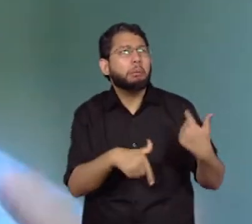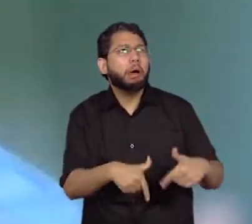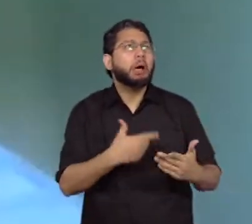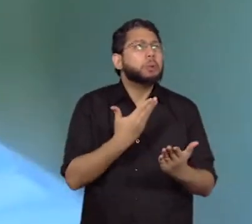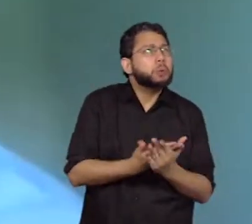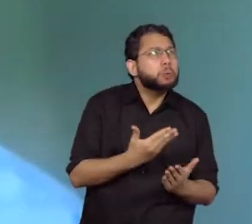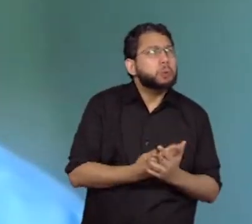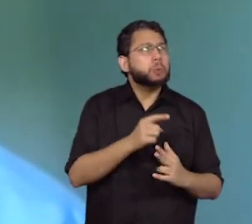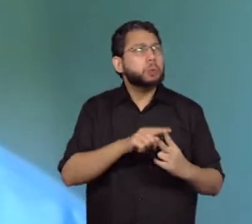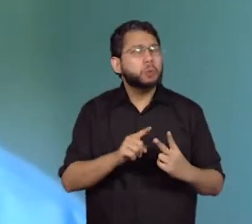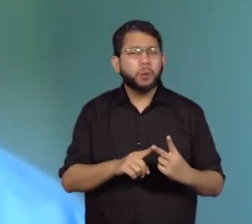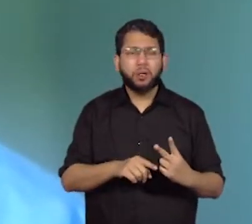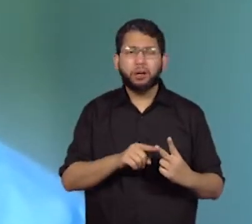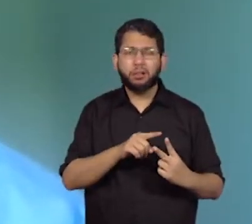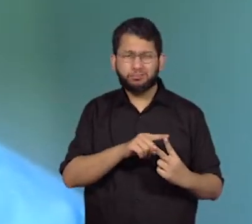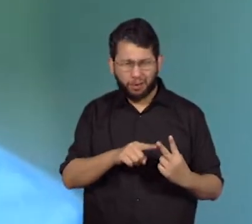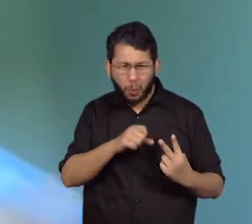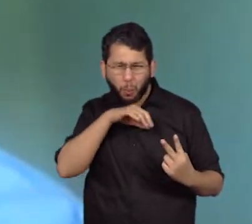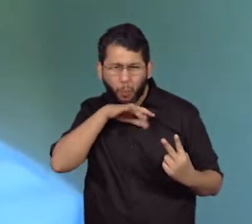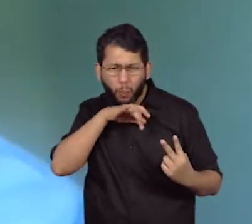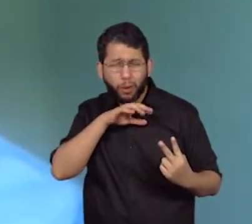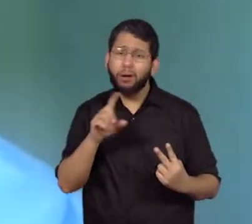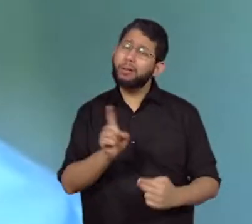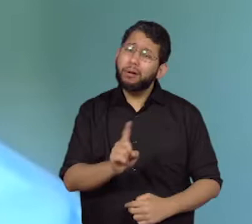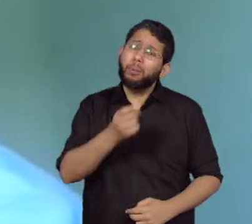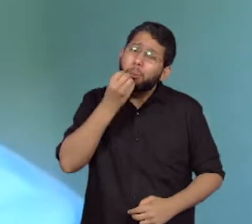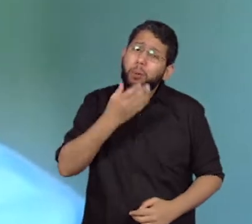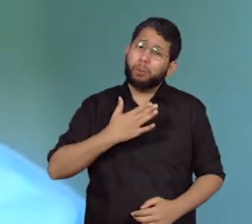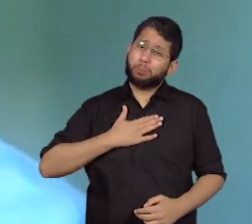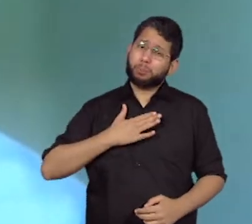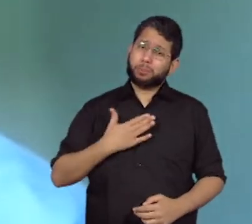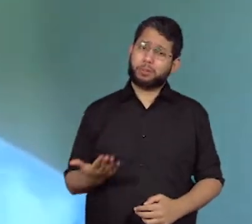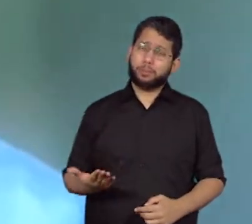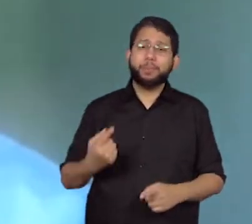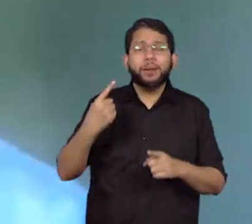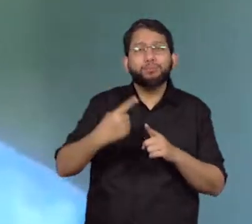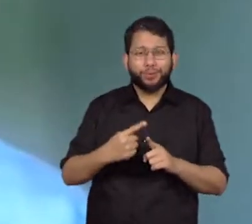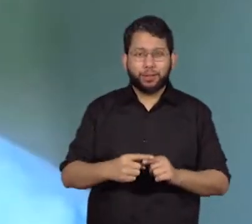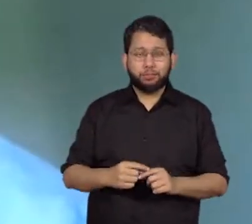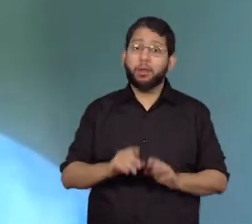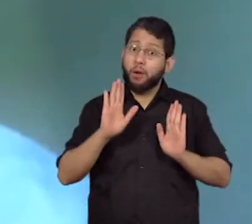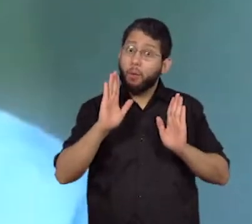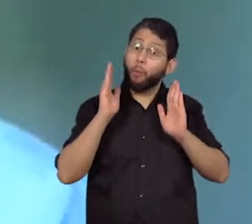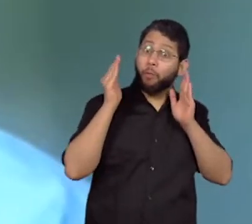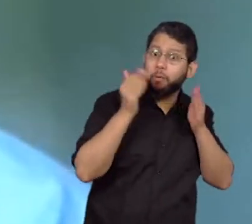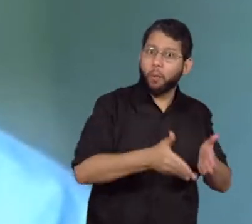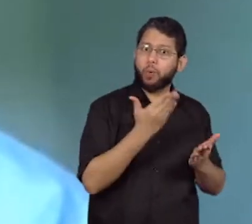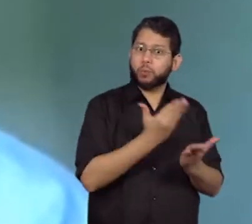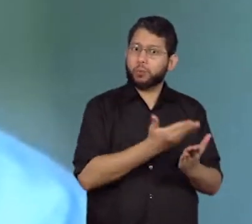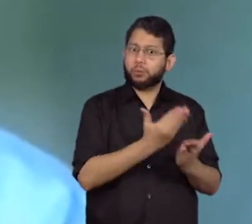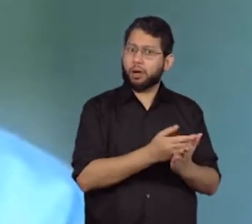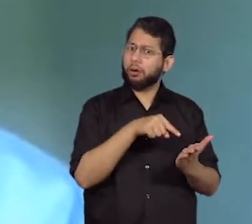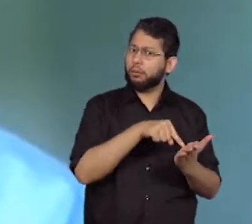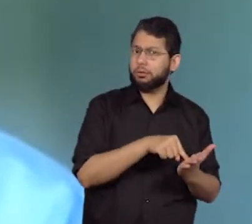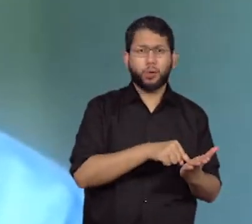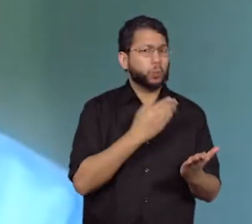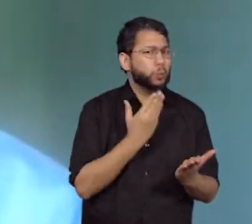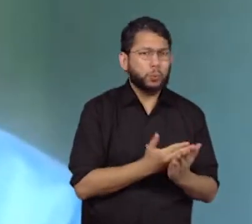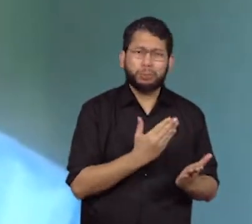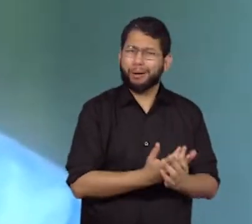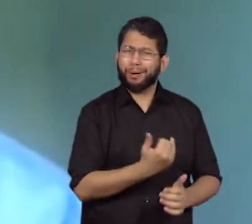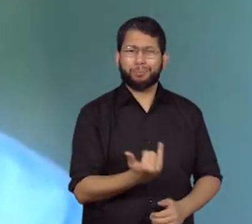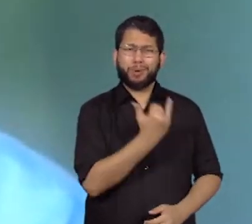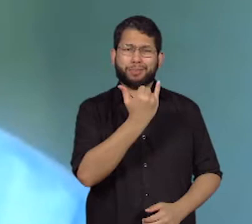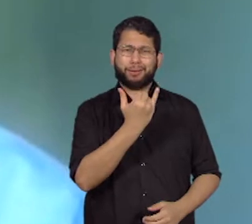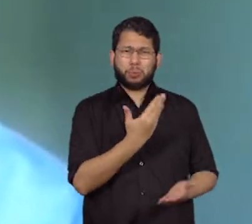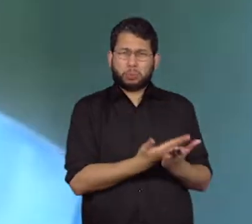uma coisa ruim isso, na verdade é uma coisa super positiva. Eu sempre priorizei os estudos, importante deixar isso claro, eu nunca